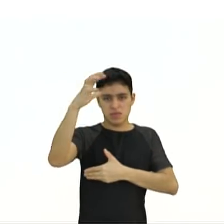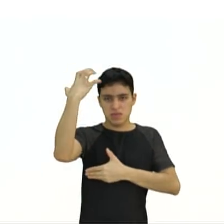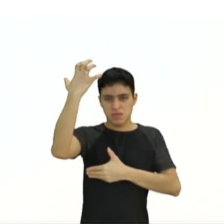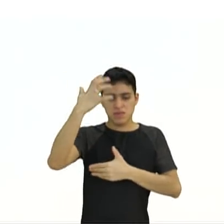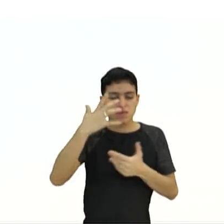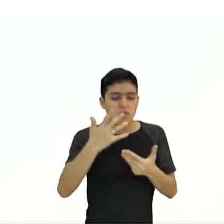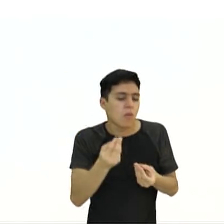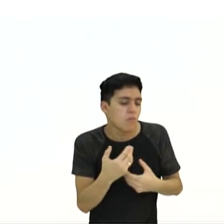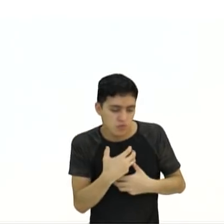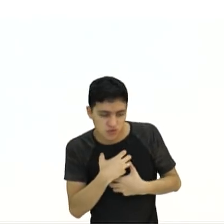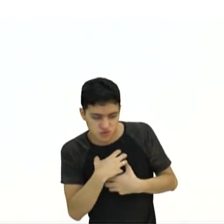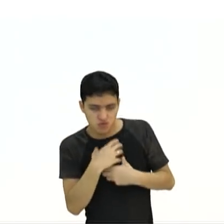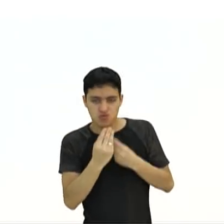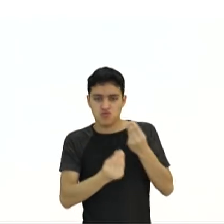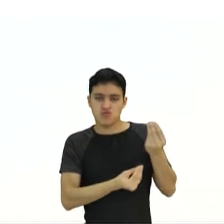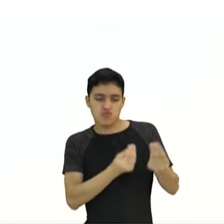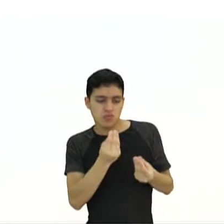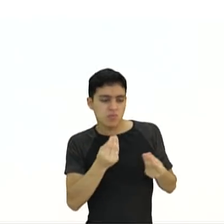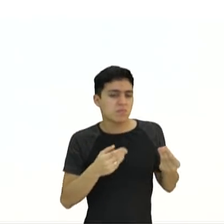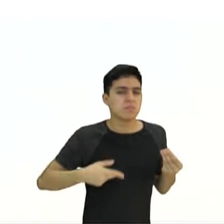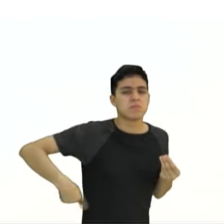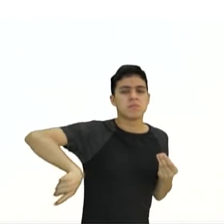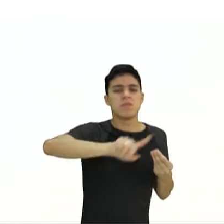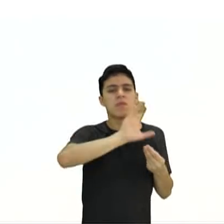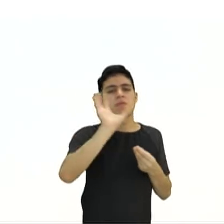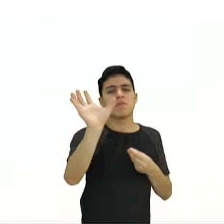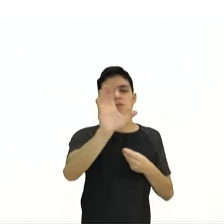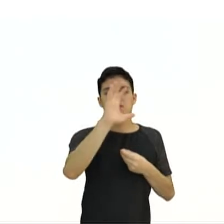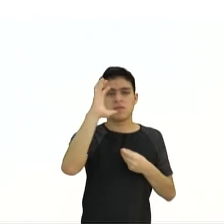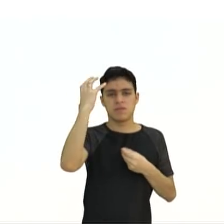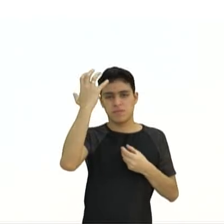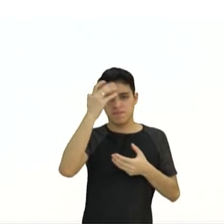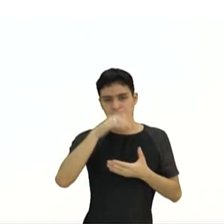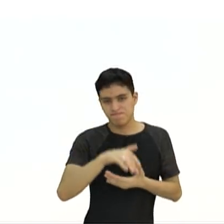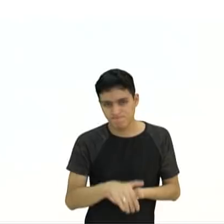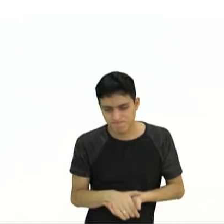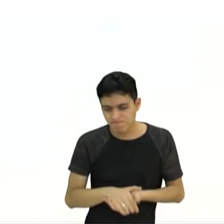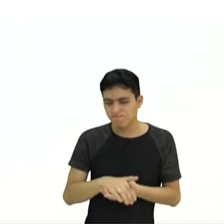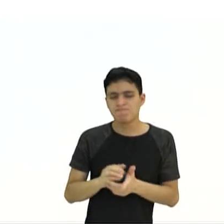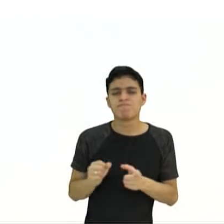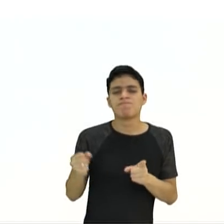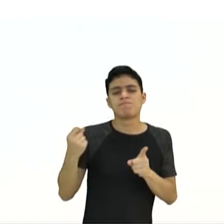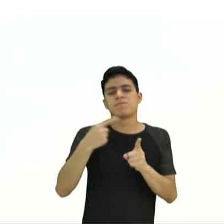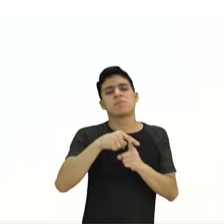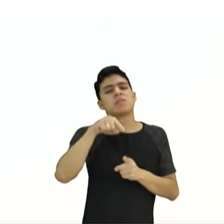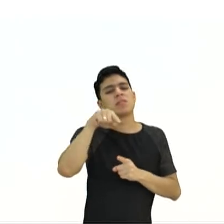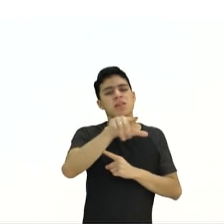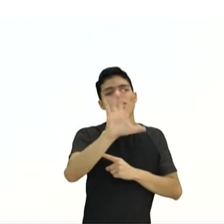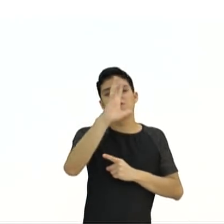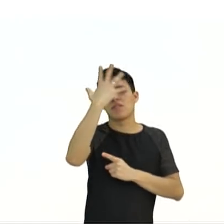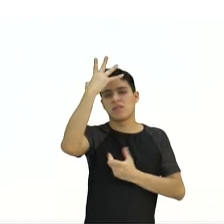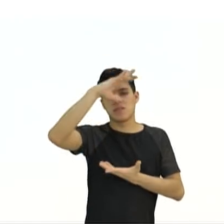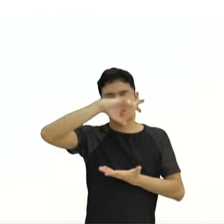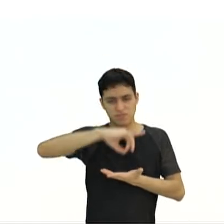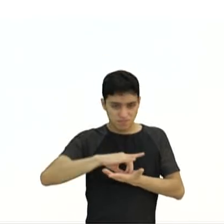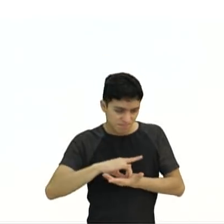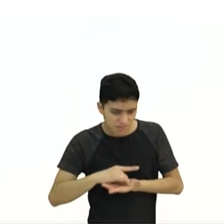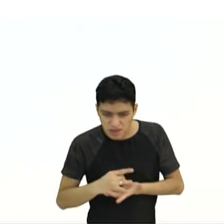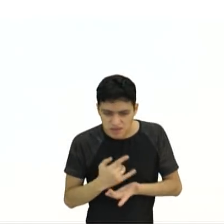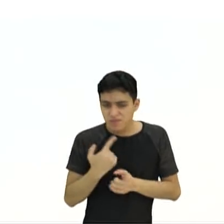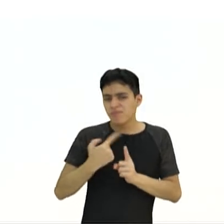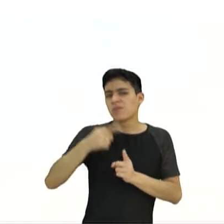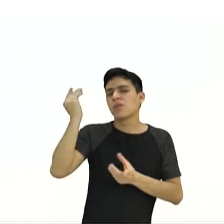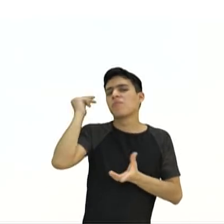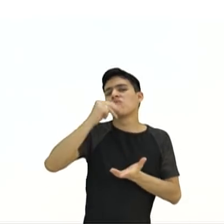de que forma, o modo que está acontecendo isso. E por que esse fato acontece, o motivo, o que